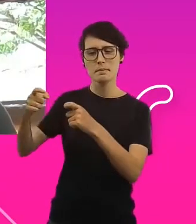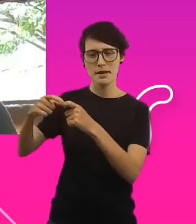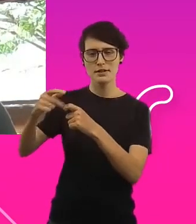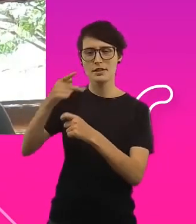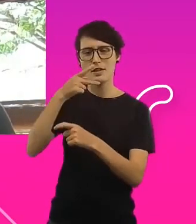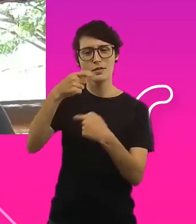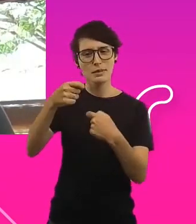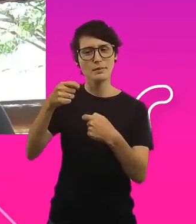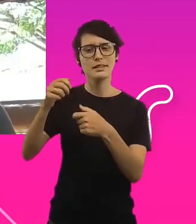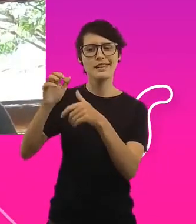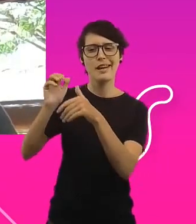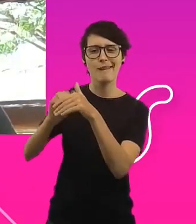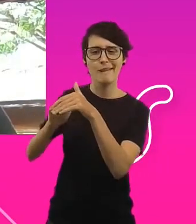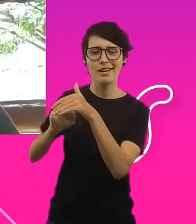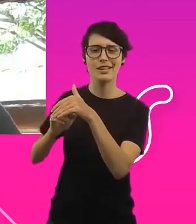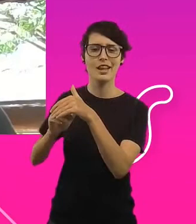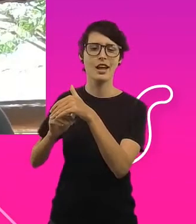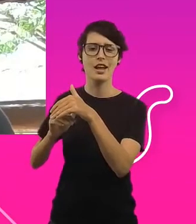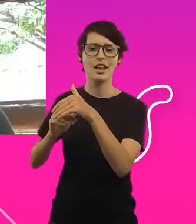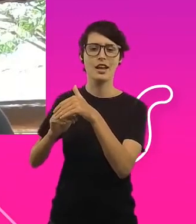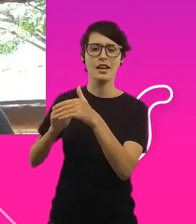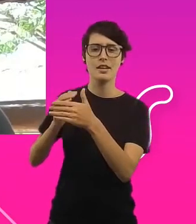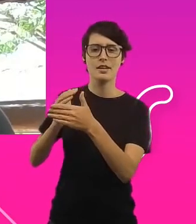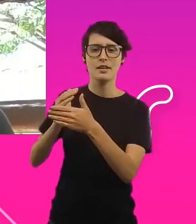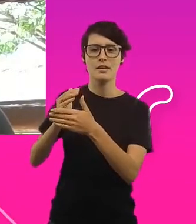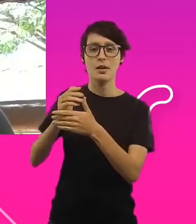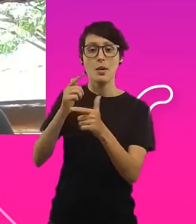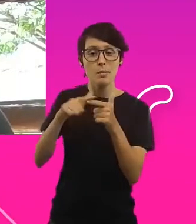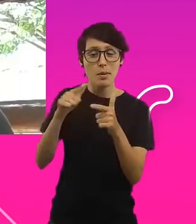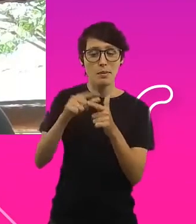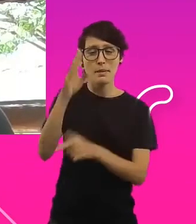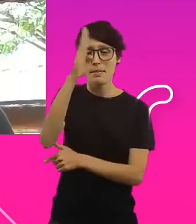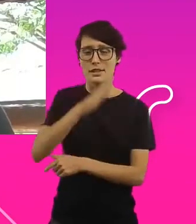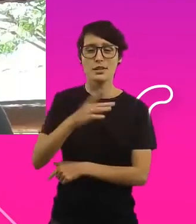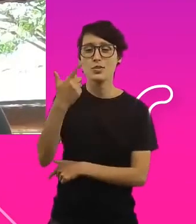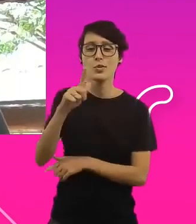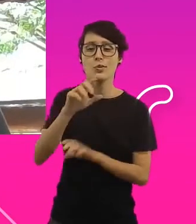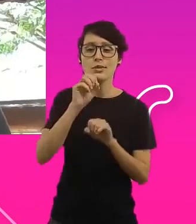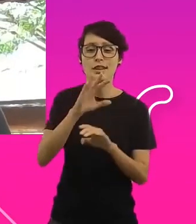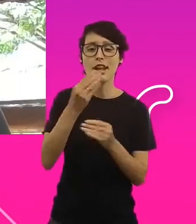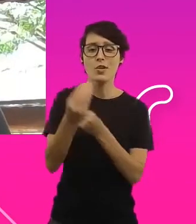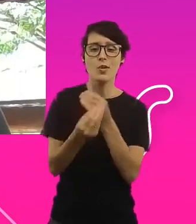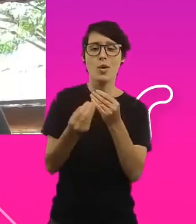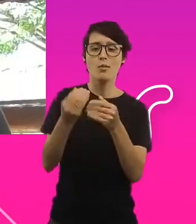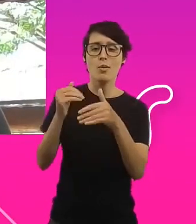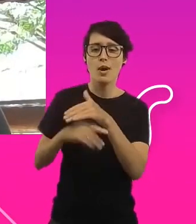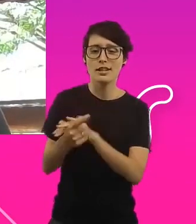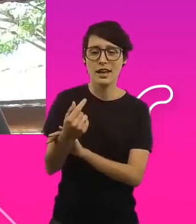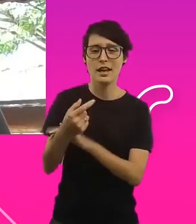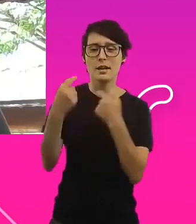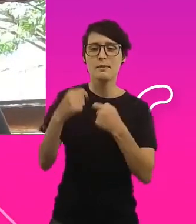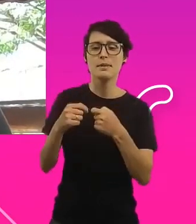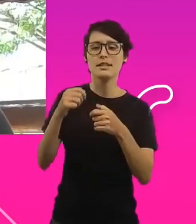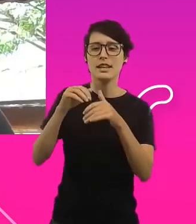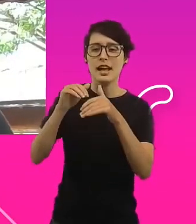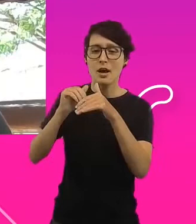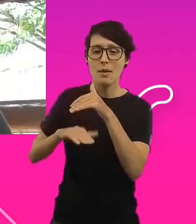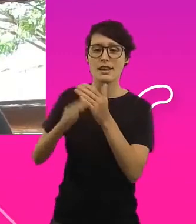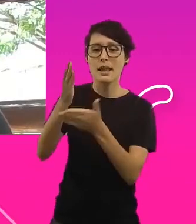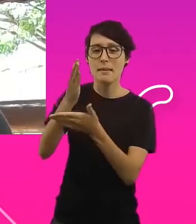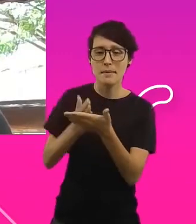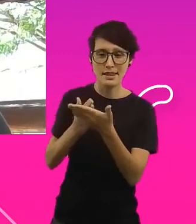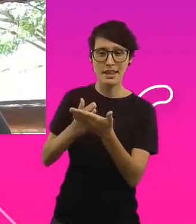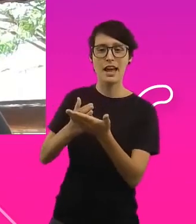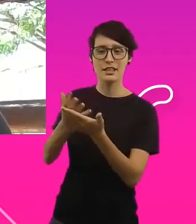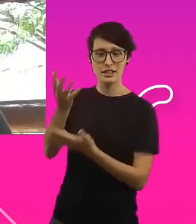guardar metade. O problema é que o brasileiro não tem educação financeira, a gente precisa guardar metade do que a gente ganha para a gente conseguir ter